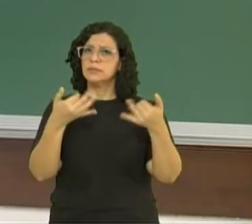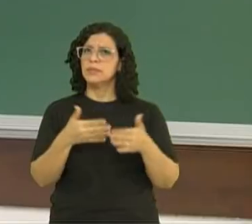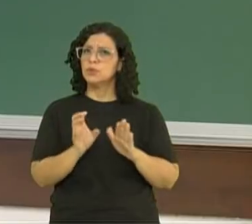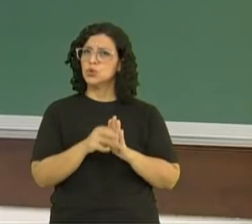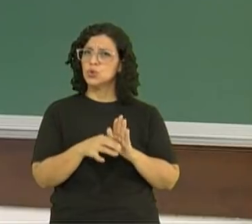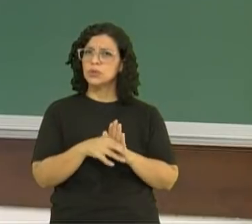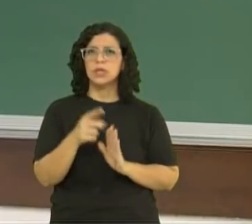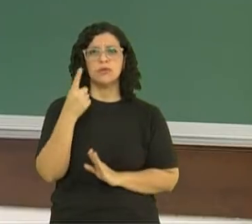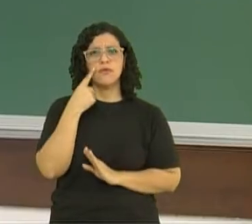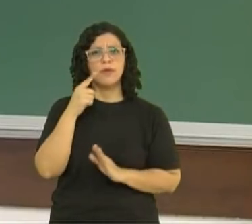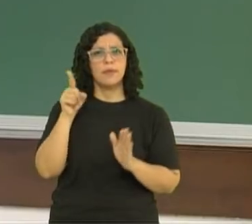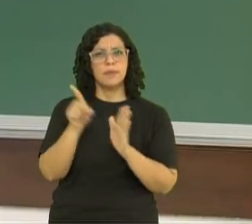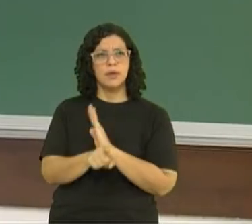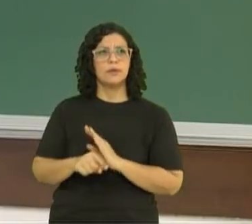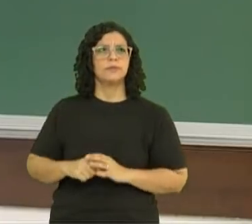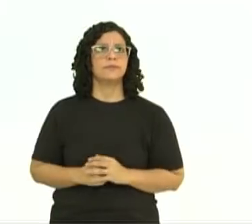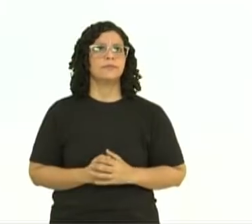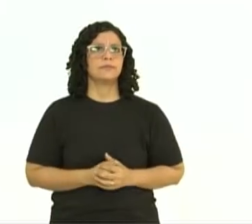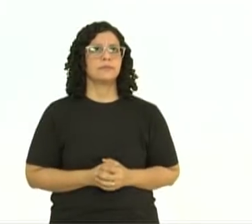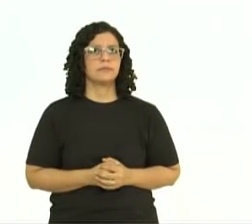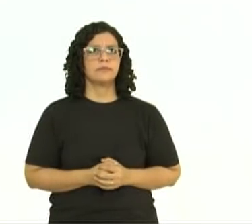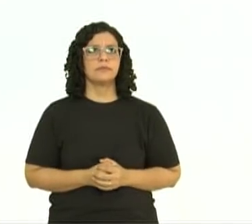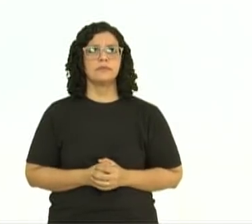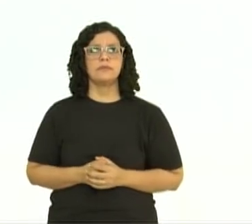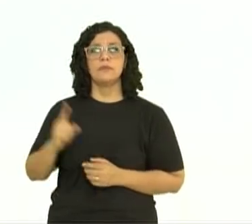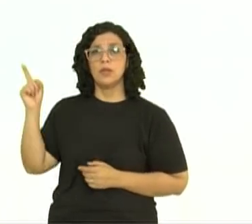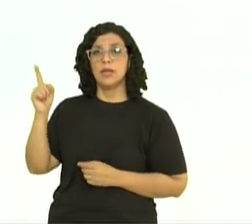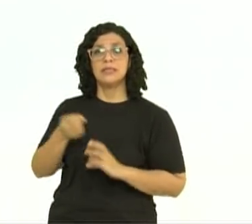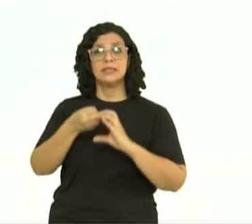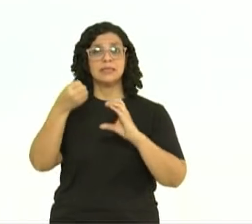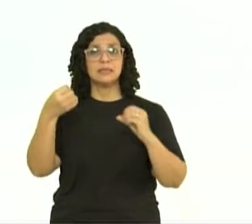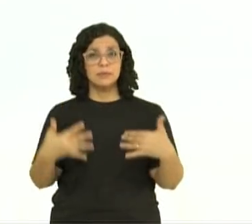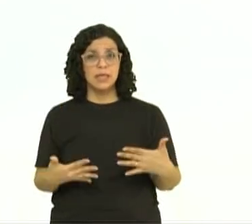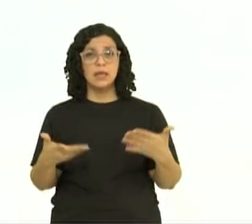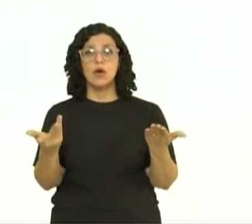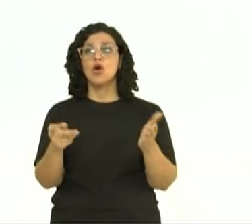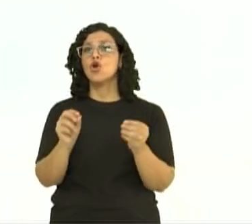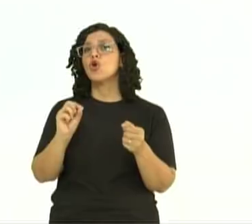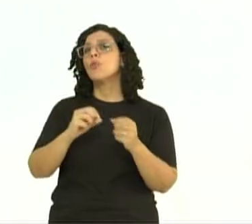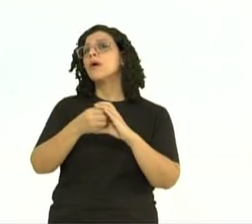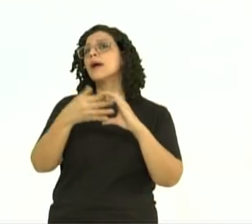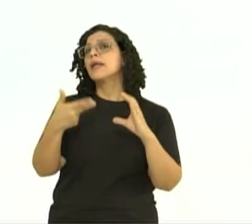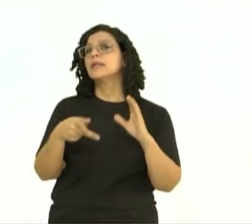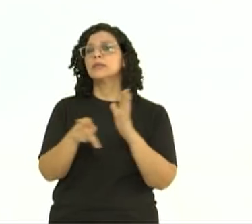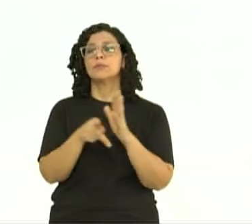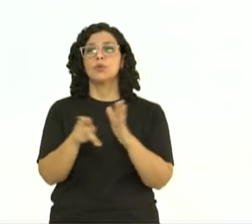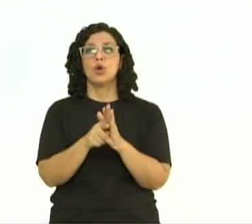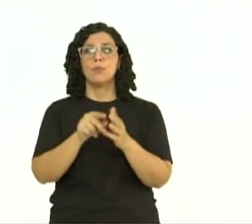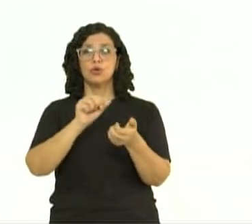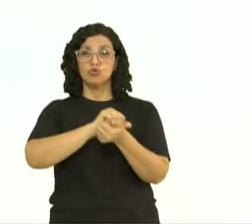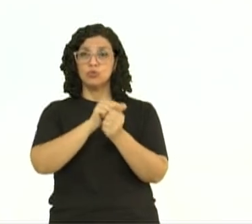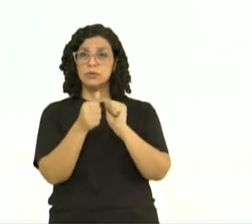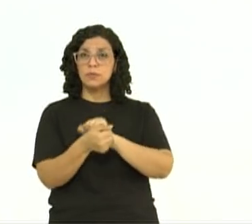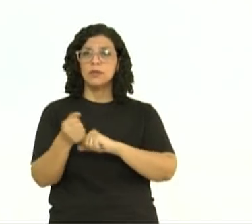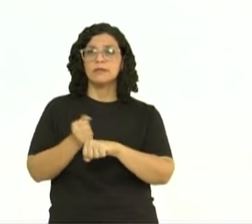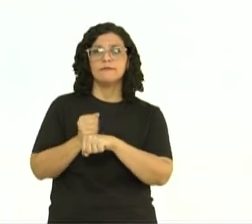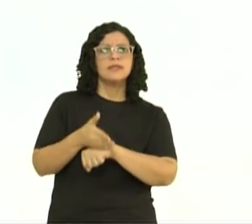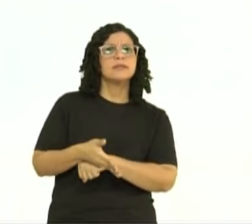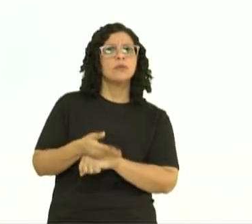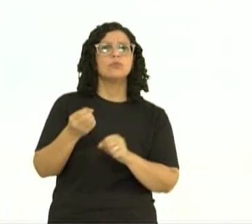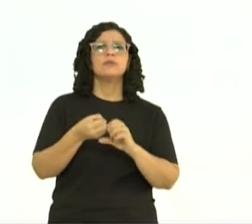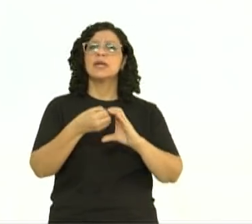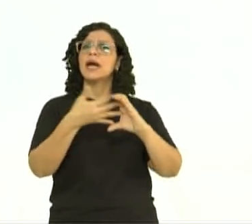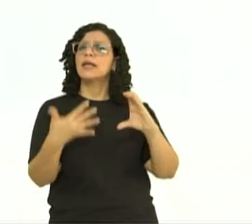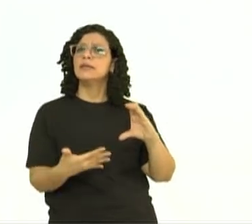definimos esporte de invasão, temos a nossa primeira atividade da aula de hoje que fala o seguinte: descreva como se caracterizam os esportes de invasão.